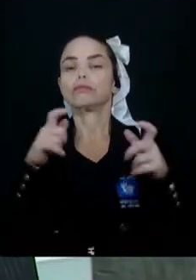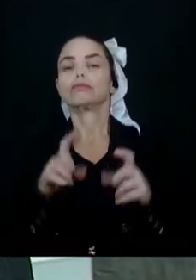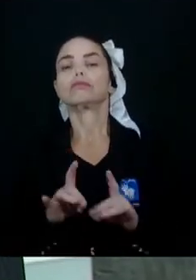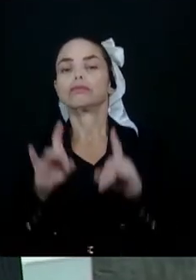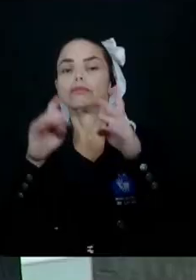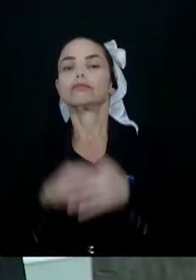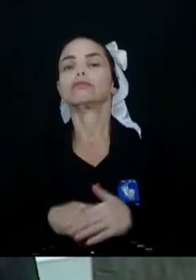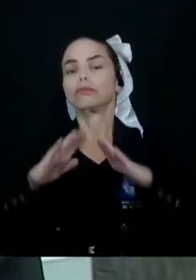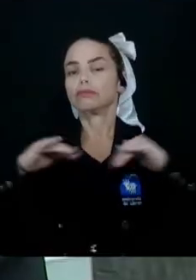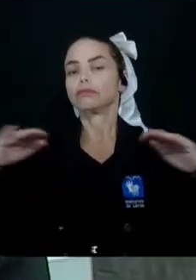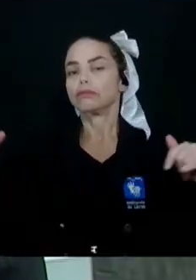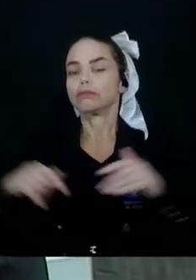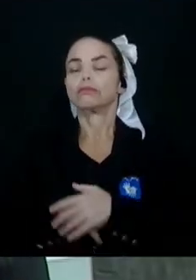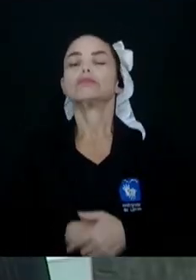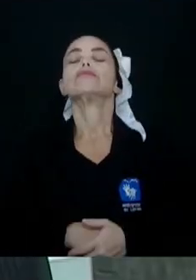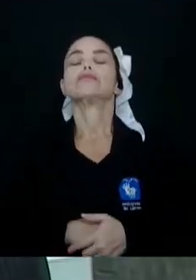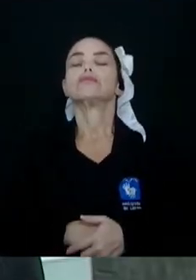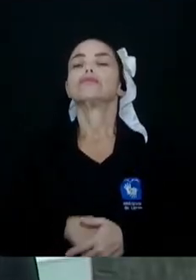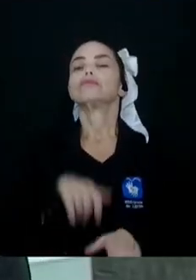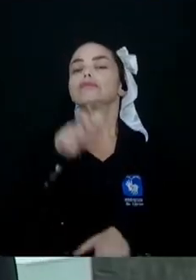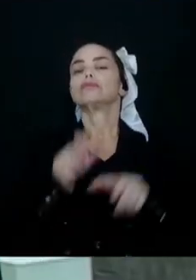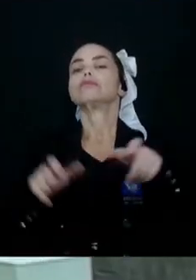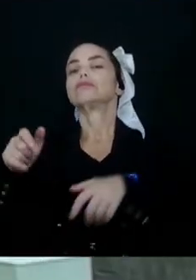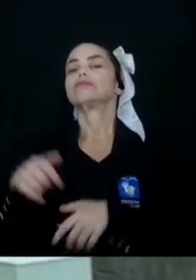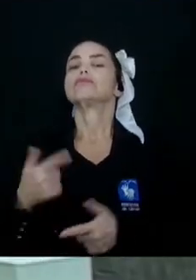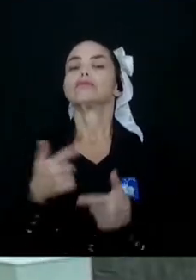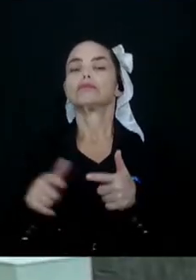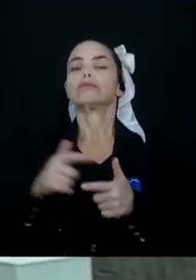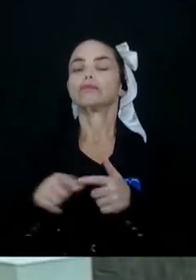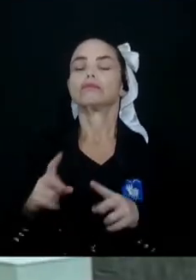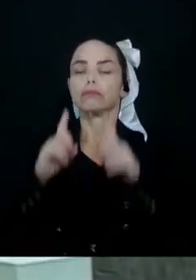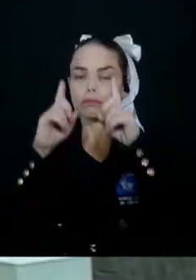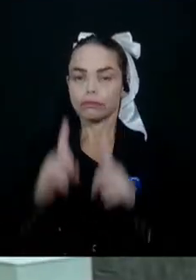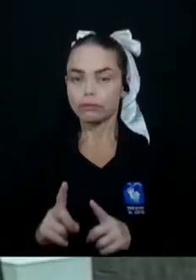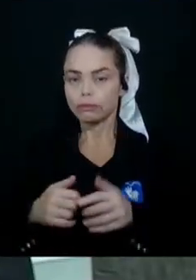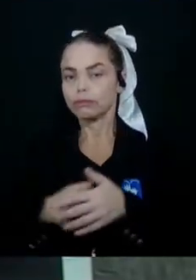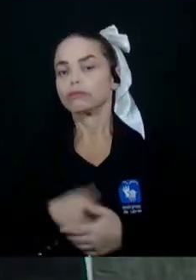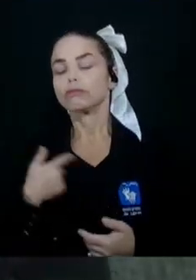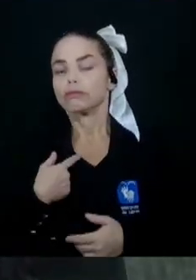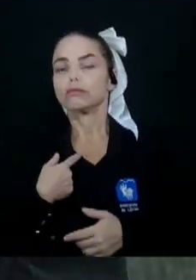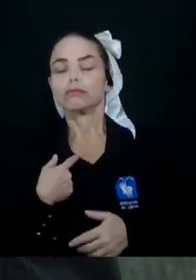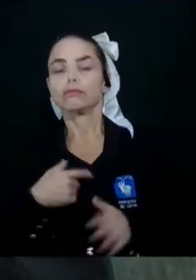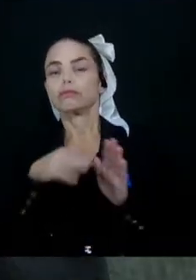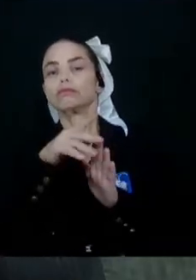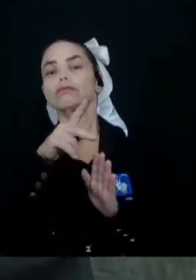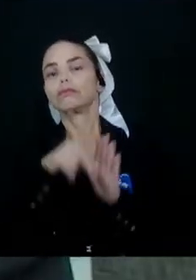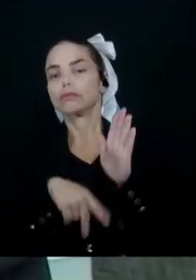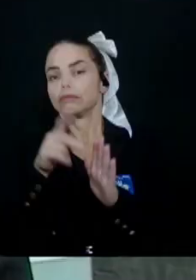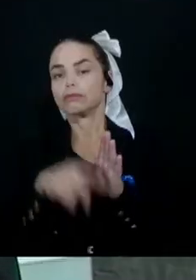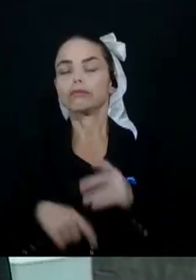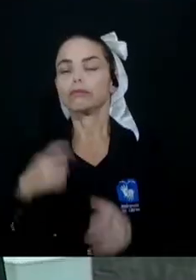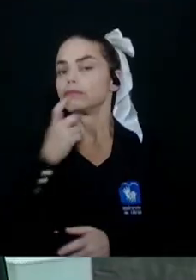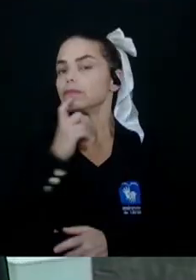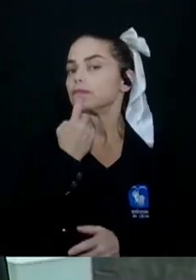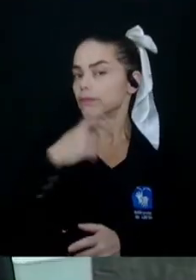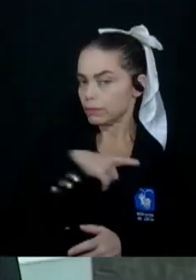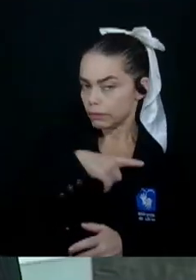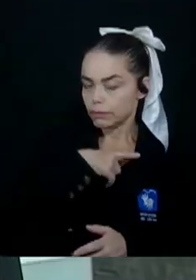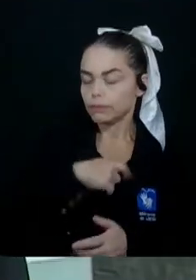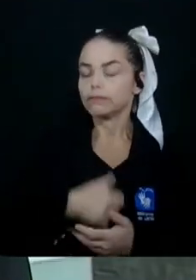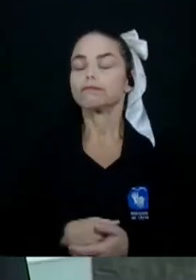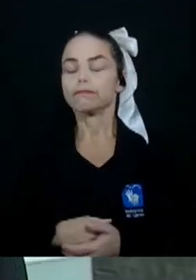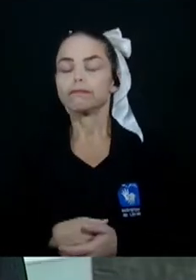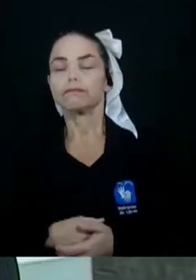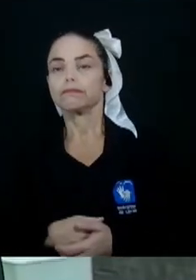e as pessoas com esse tipo de deficiência. Então esse projeto que é colocado aqui na cidade de Campinas, eu tenho certeza que isso daí vai dar